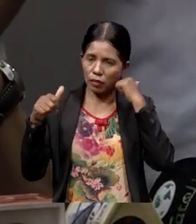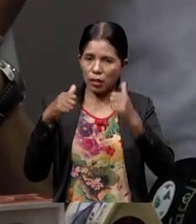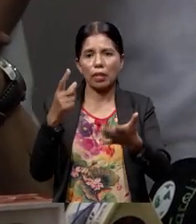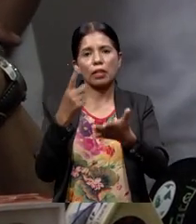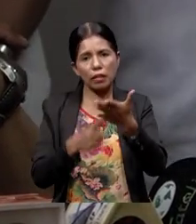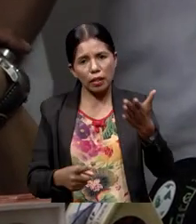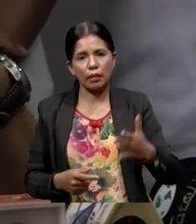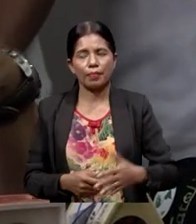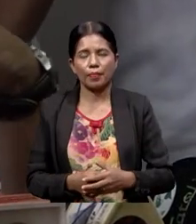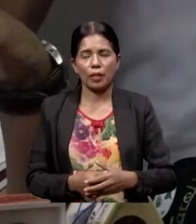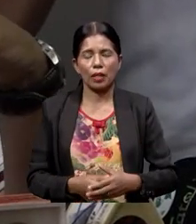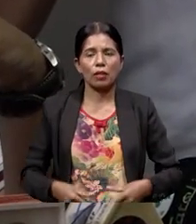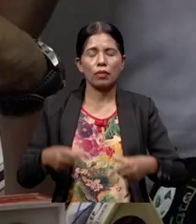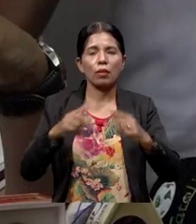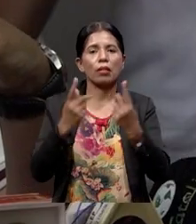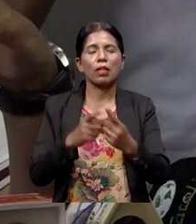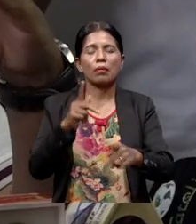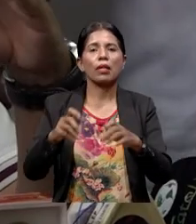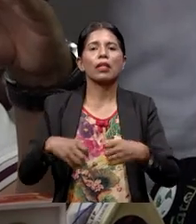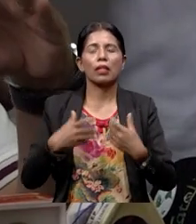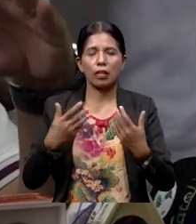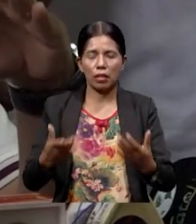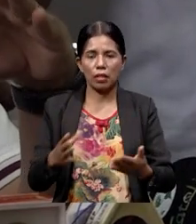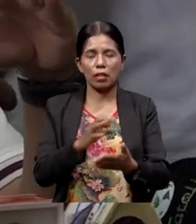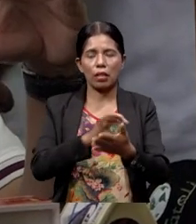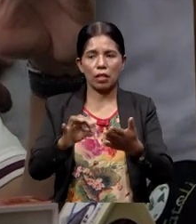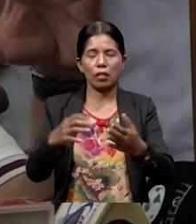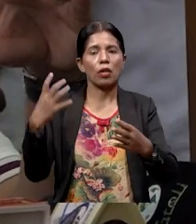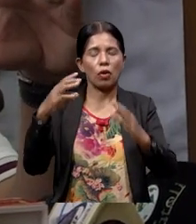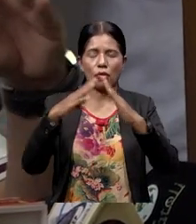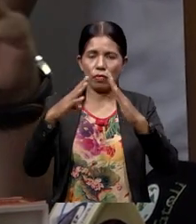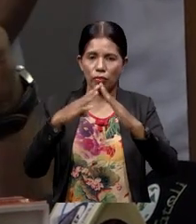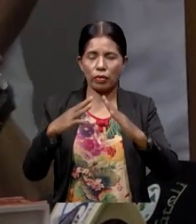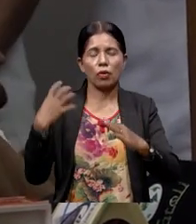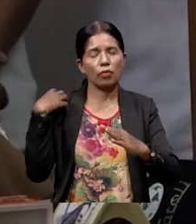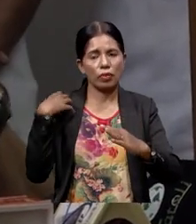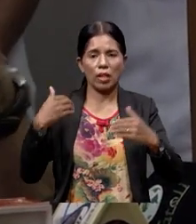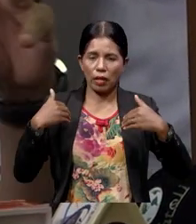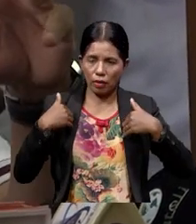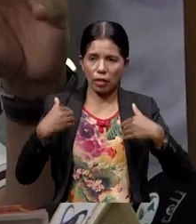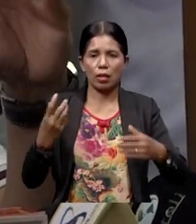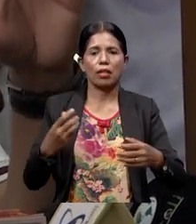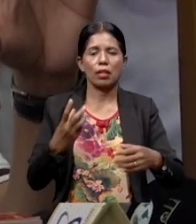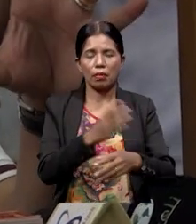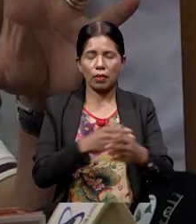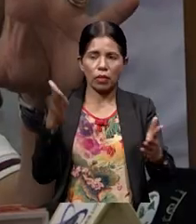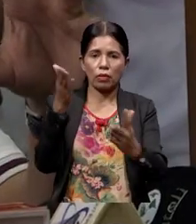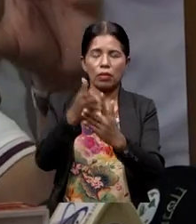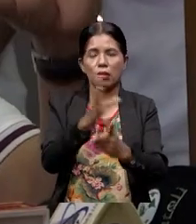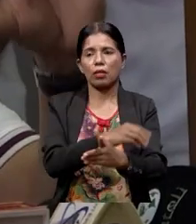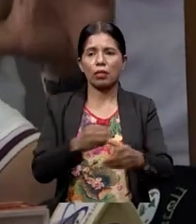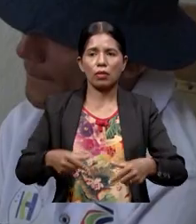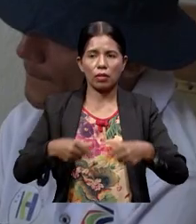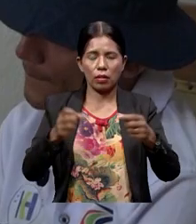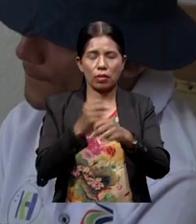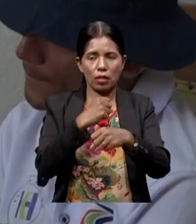cidadet, nem for emprego na hira, nem escritório e aquela localização que neve porque estamos se mapping, neve torre neva se foto no escritório, se